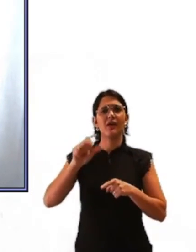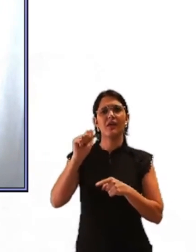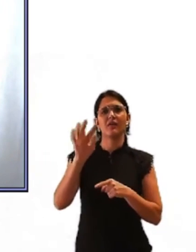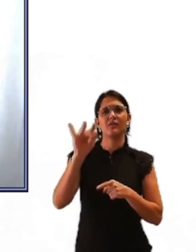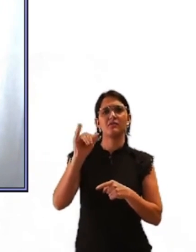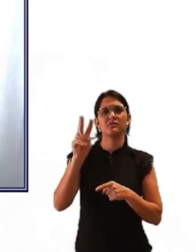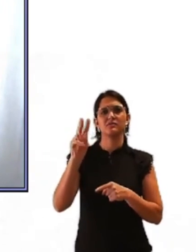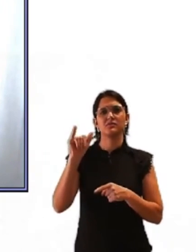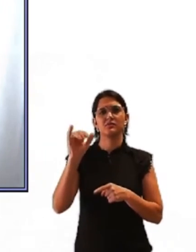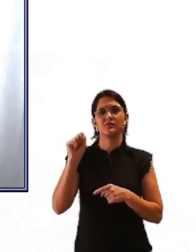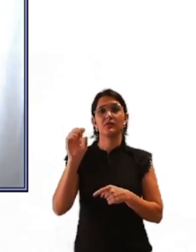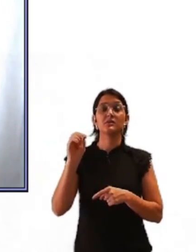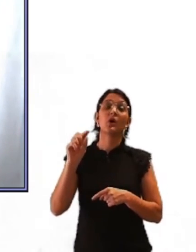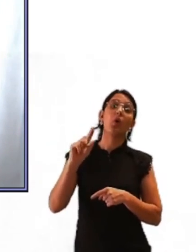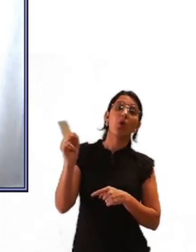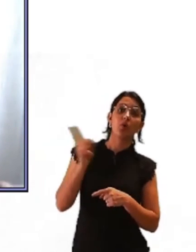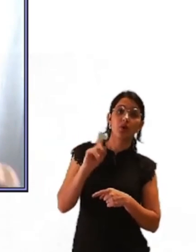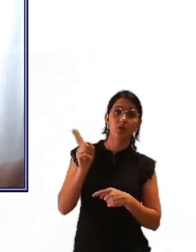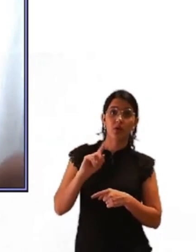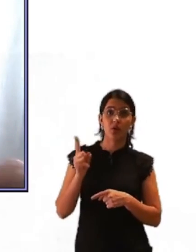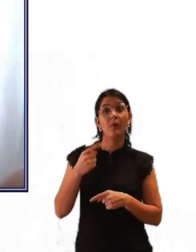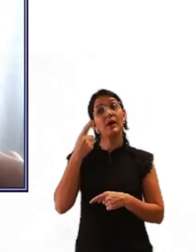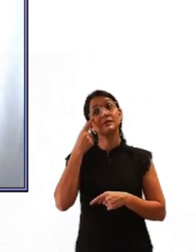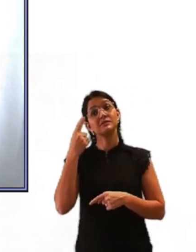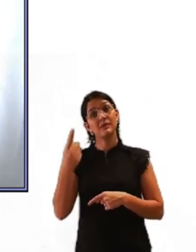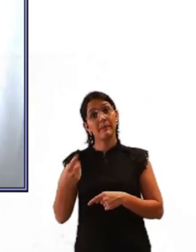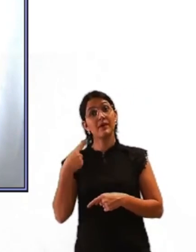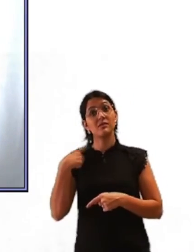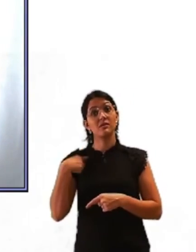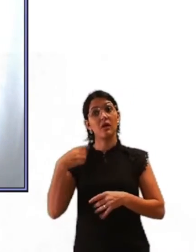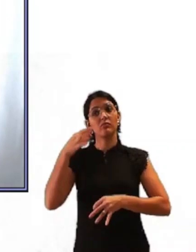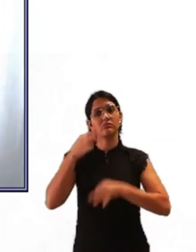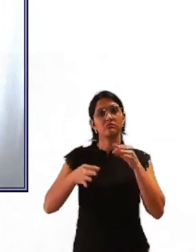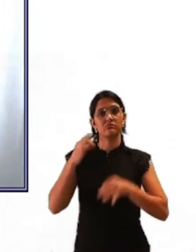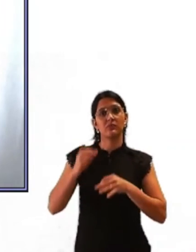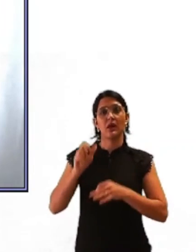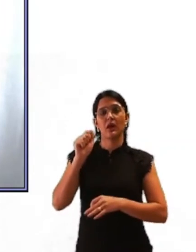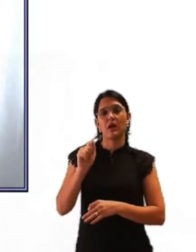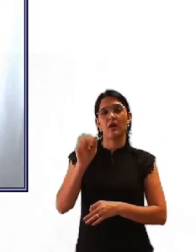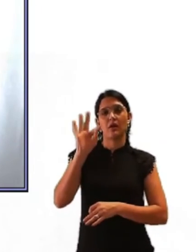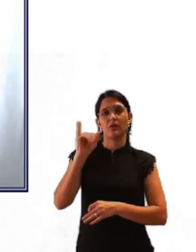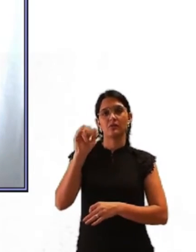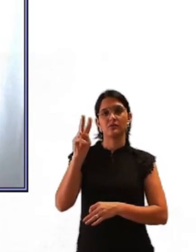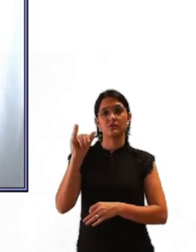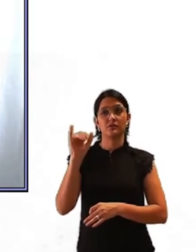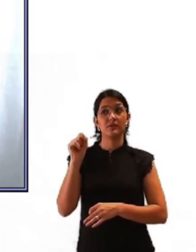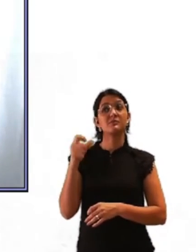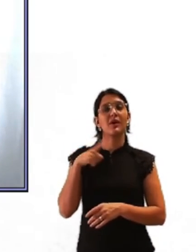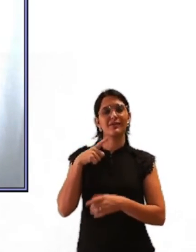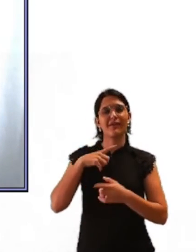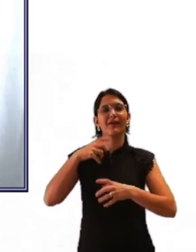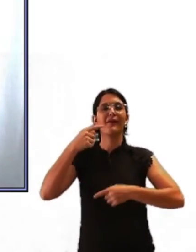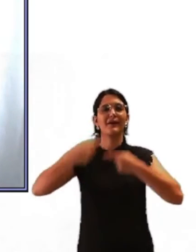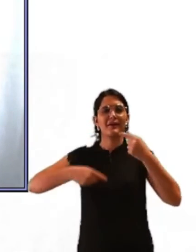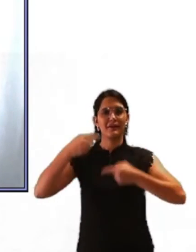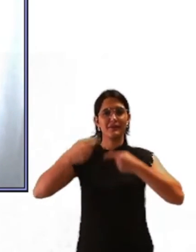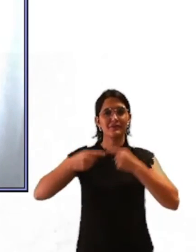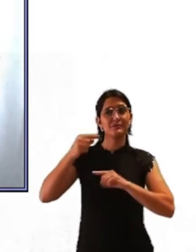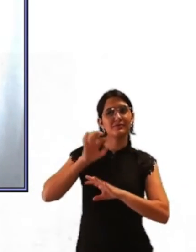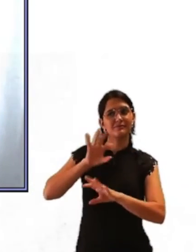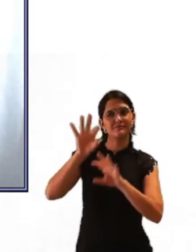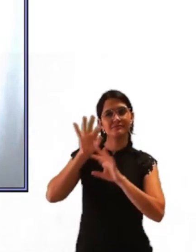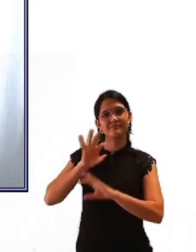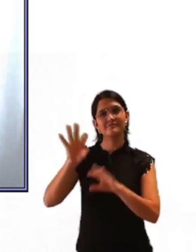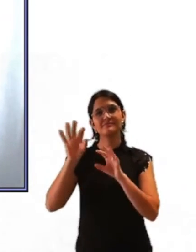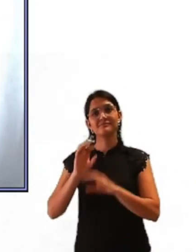ativista. E aí o ativismo judicial, você vai passar por essa discussão dos subjetivismos, porque o juiz ativista e o